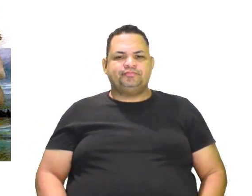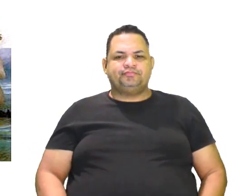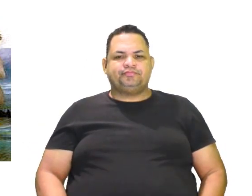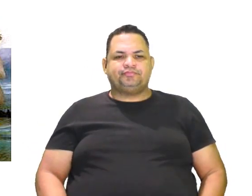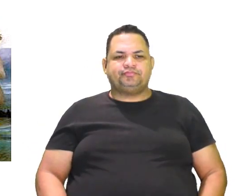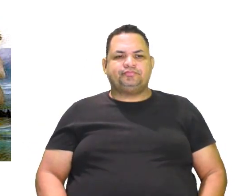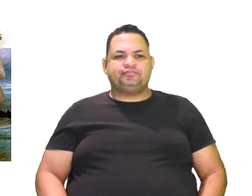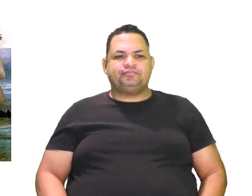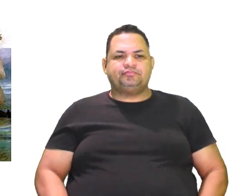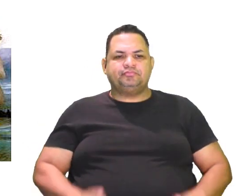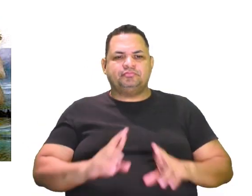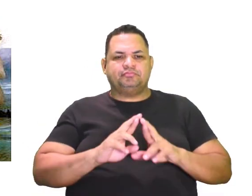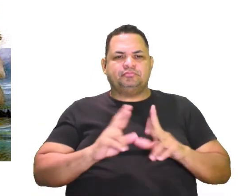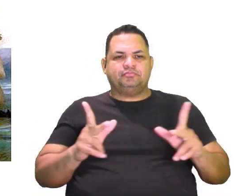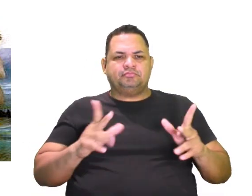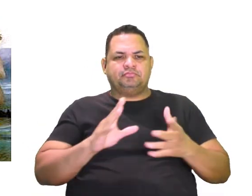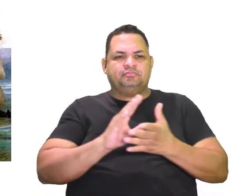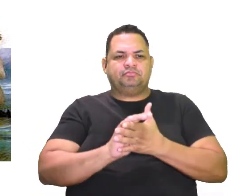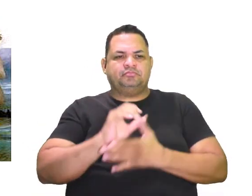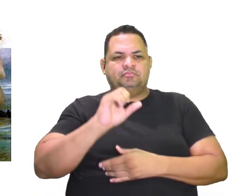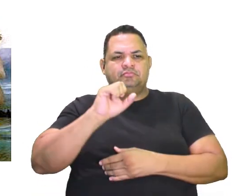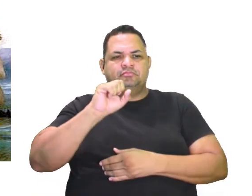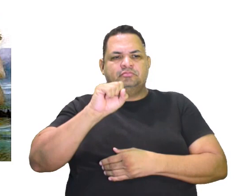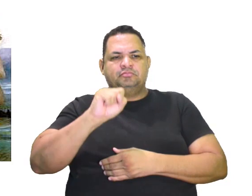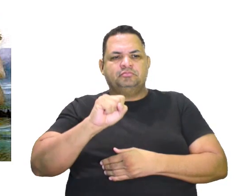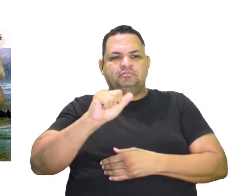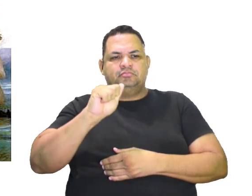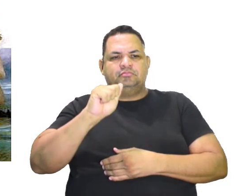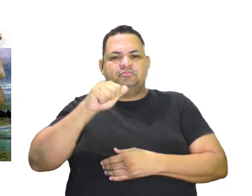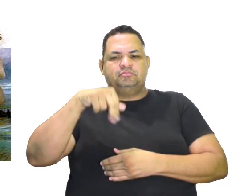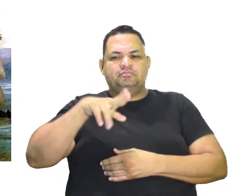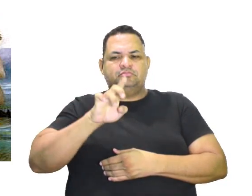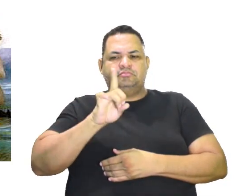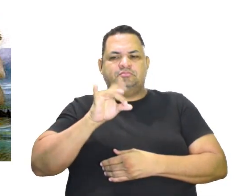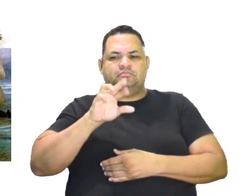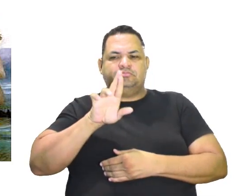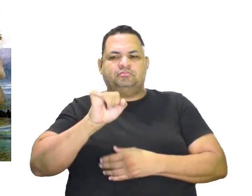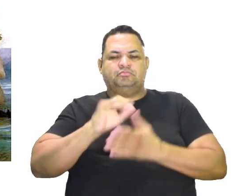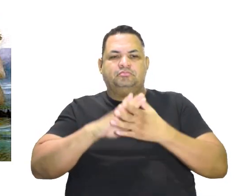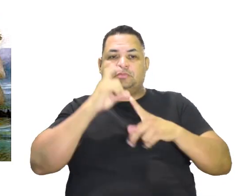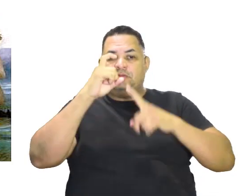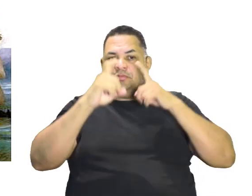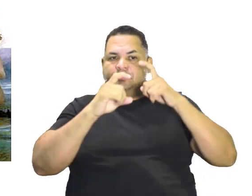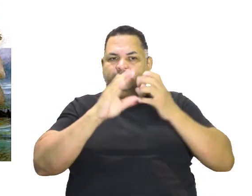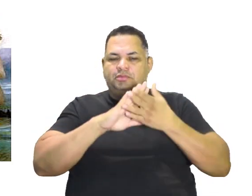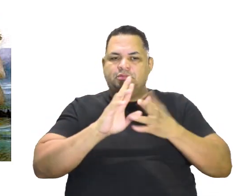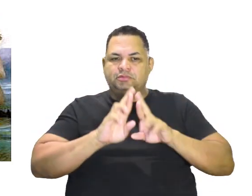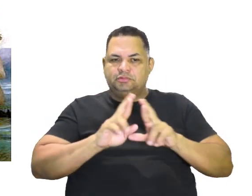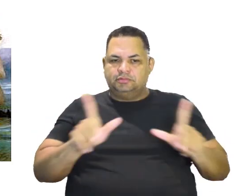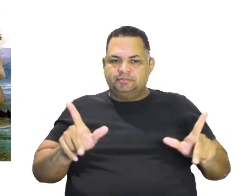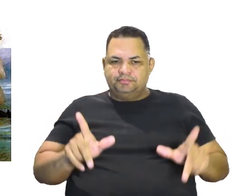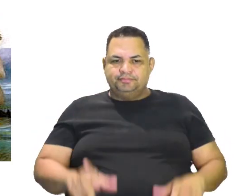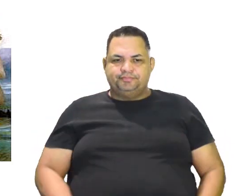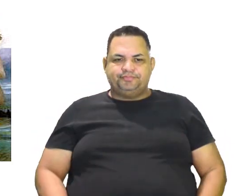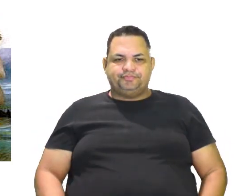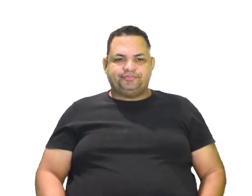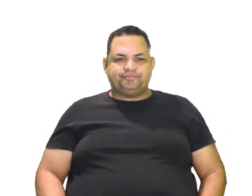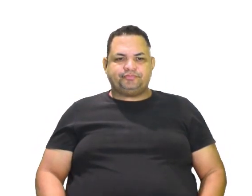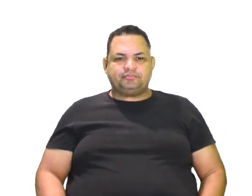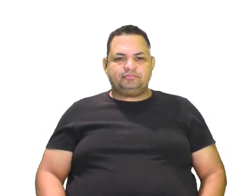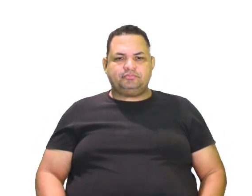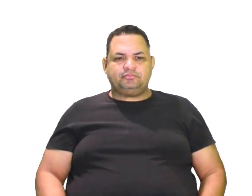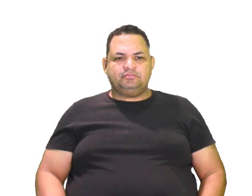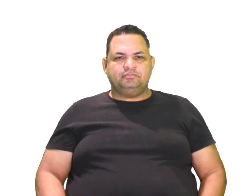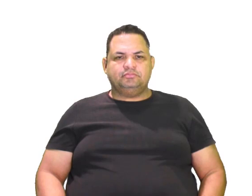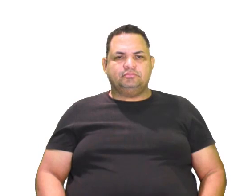Ao contrário aqui do Sandro aqui, que ele teve mais uma preocupação desse tipo, né? Então vamos